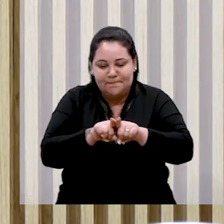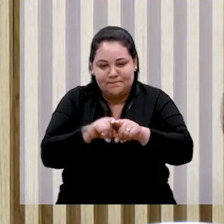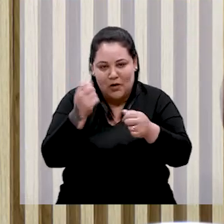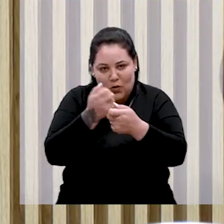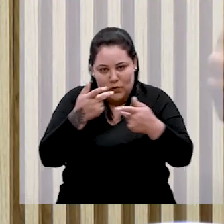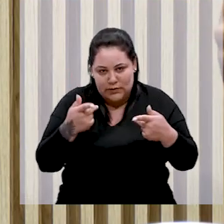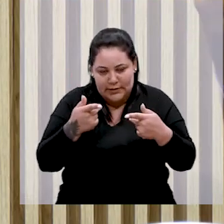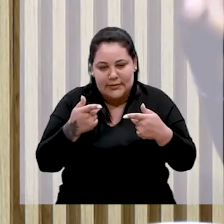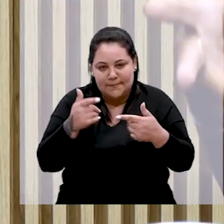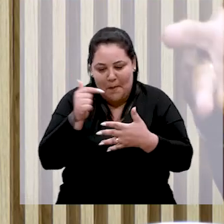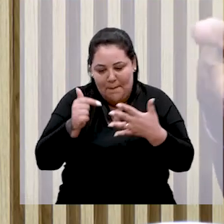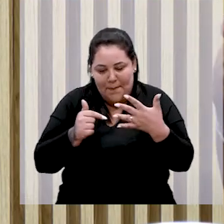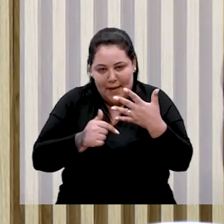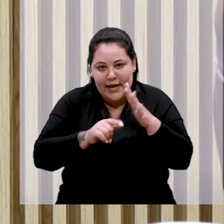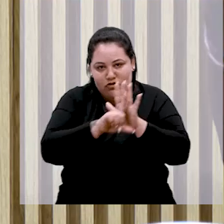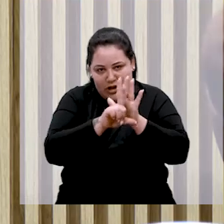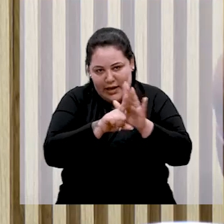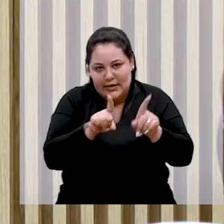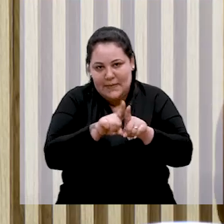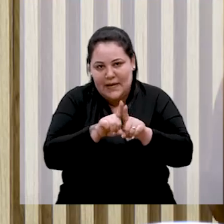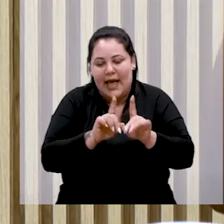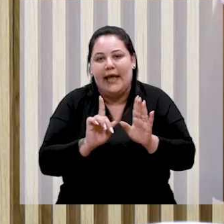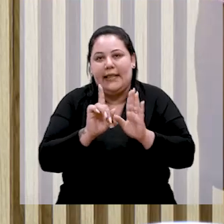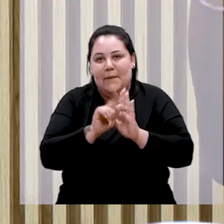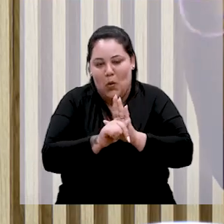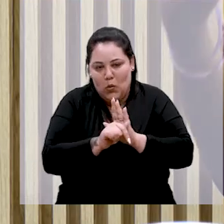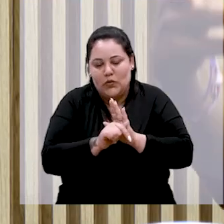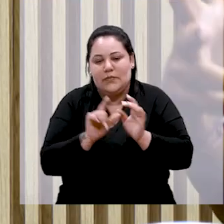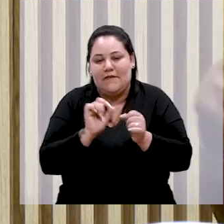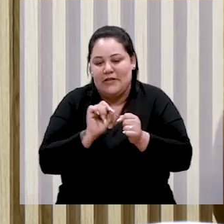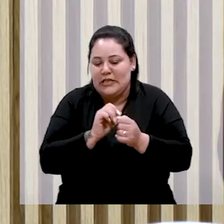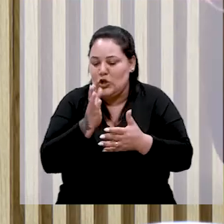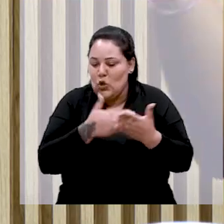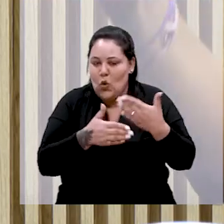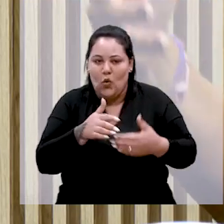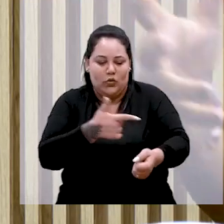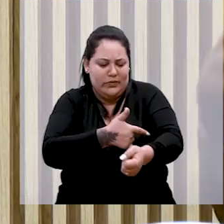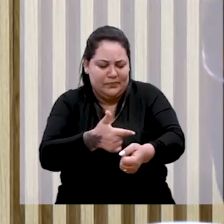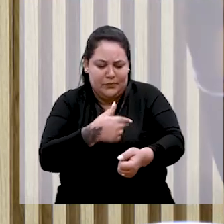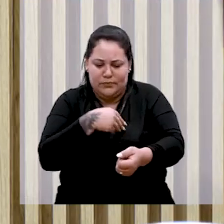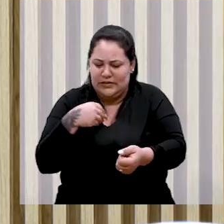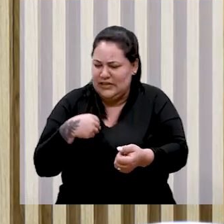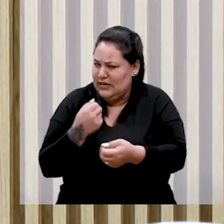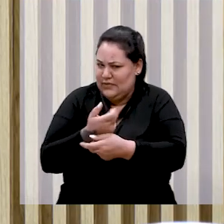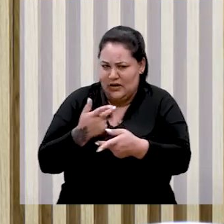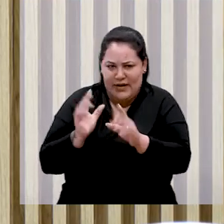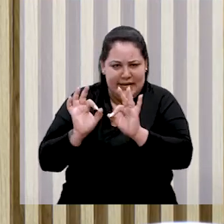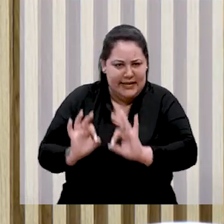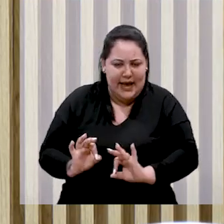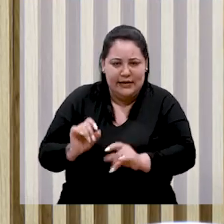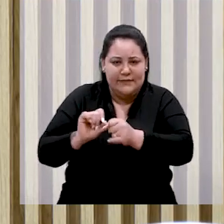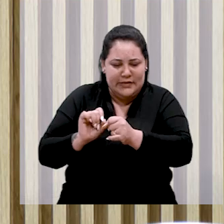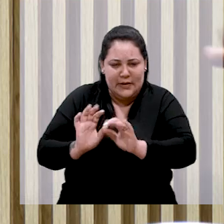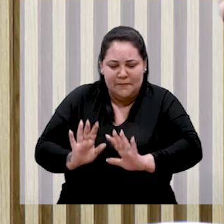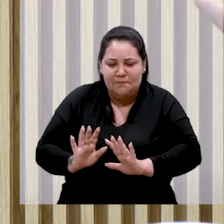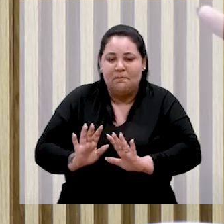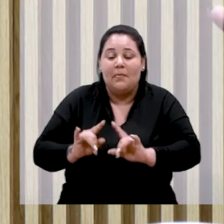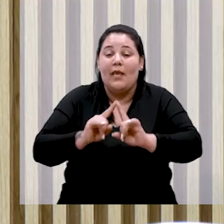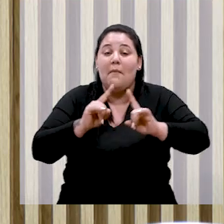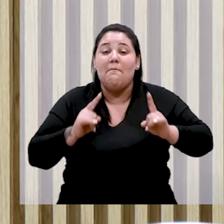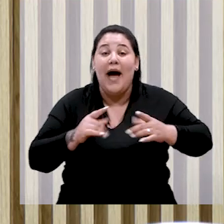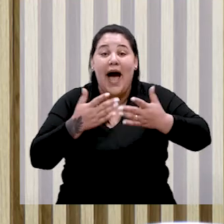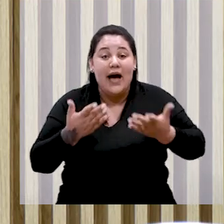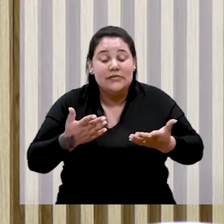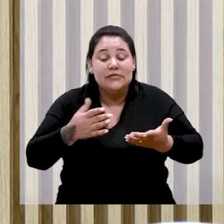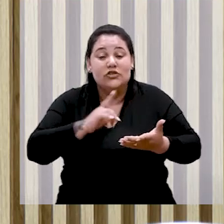processos absolutamente delicados, né? Depois da retirada desse leite, para fazer todos os exames, né? Que precisa ser feito. Então, mas isso,